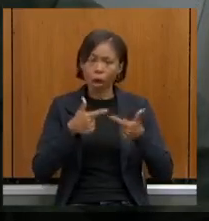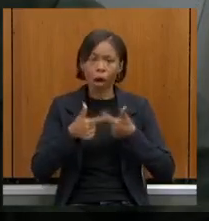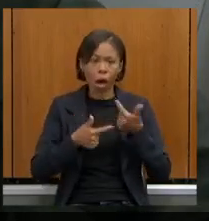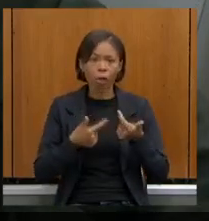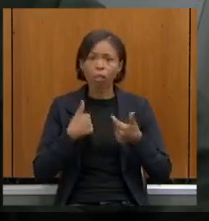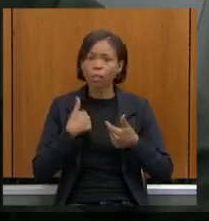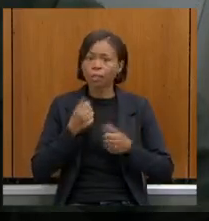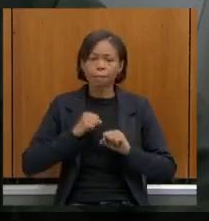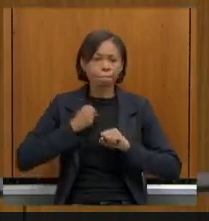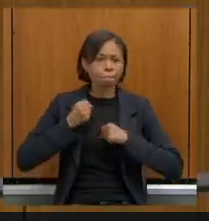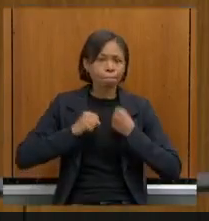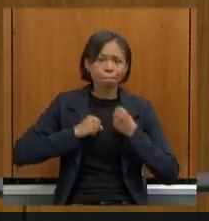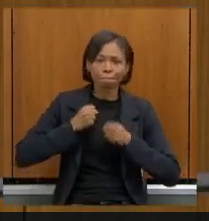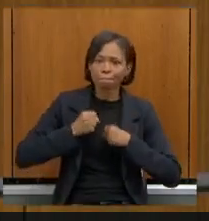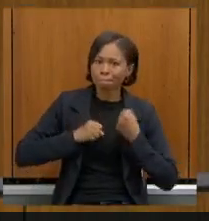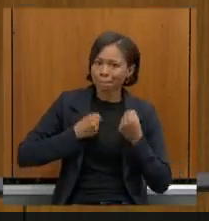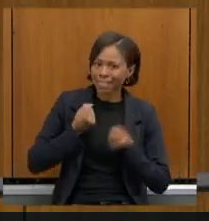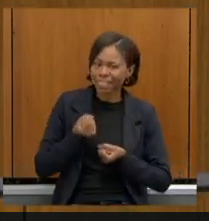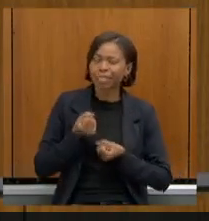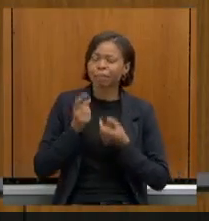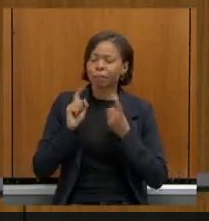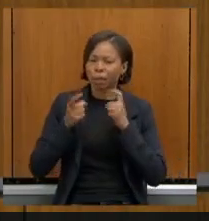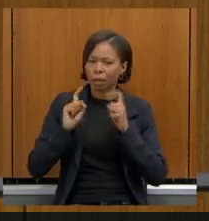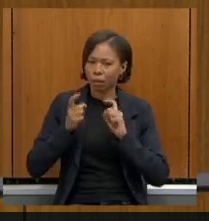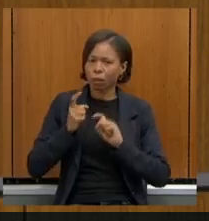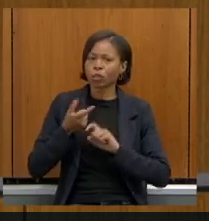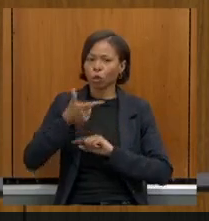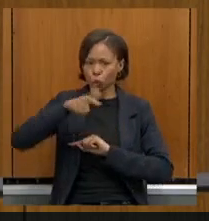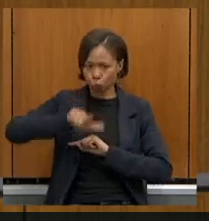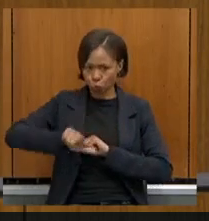para a próxima reunião faço questão de estar na próxima